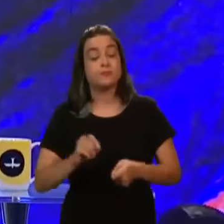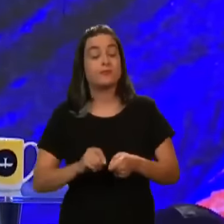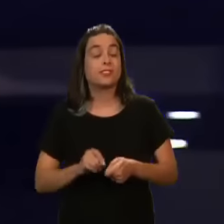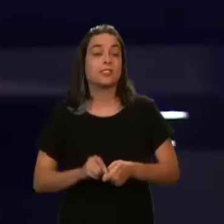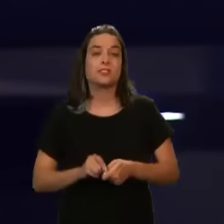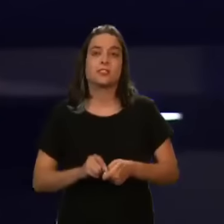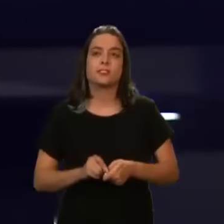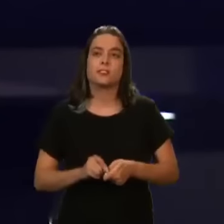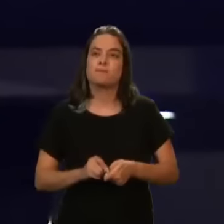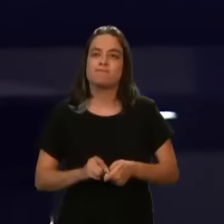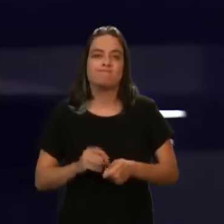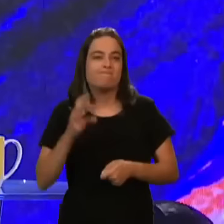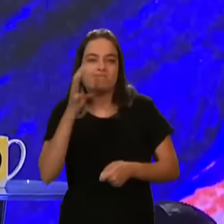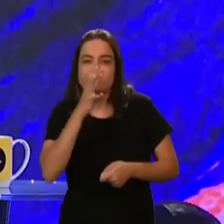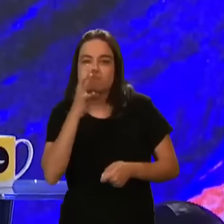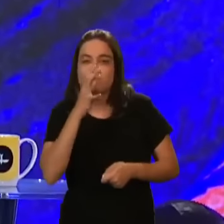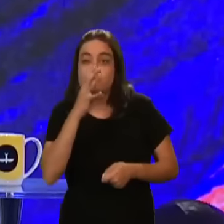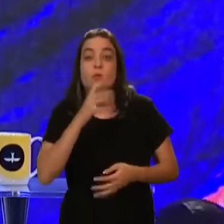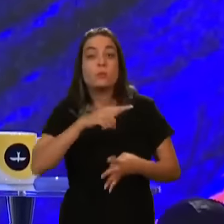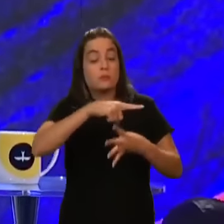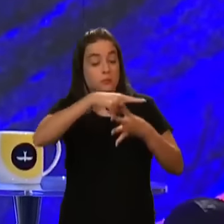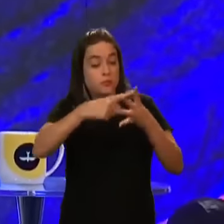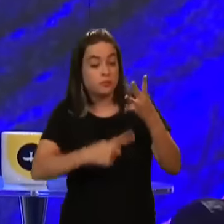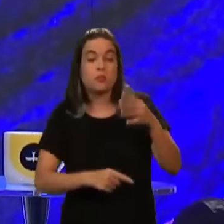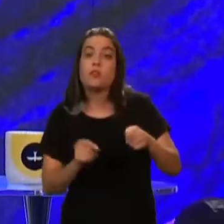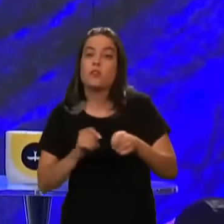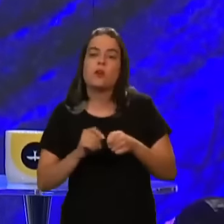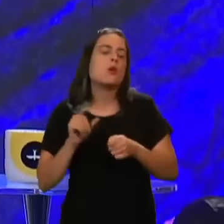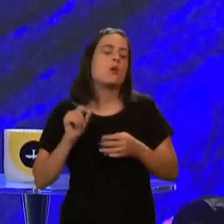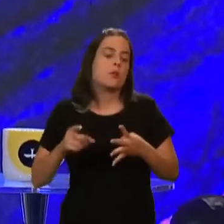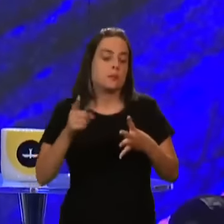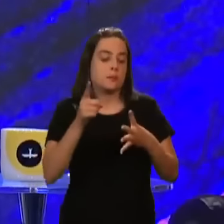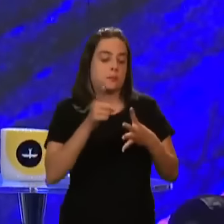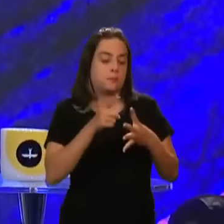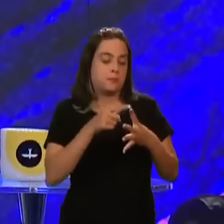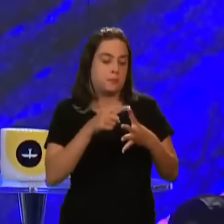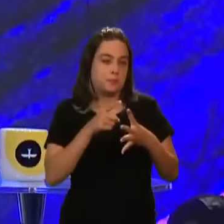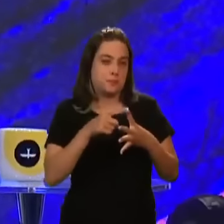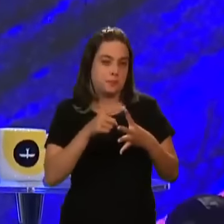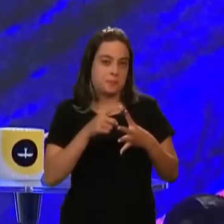Algo tão maravilhoso. Então, as quatro coisas que os cegos fizeram: primeiro, eles